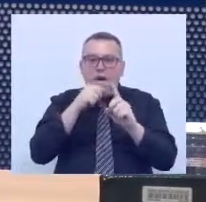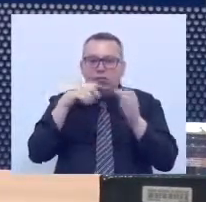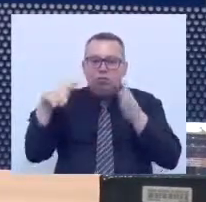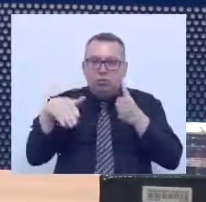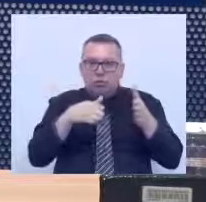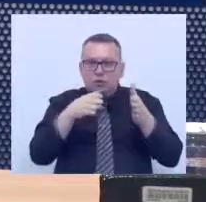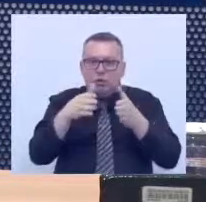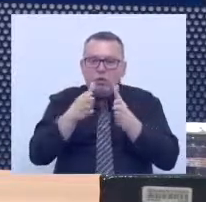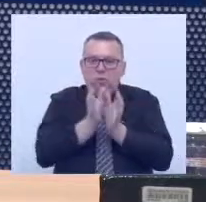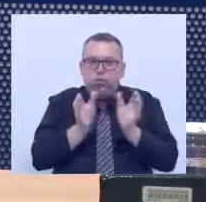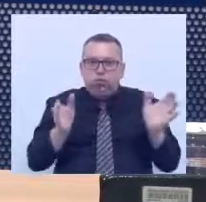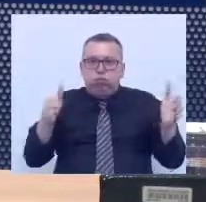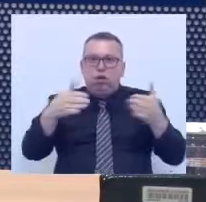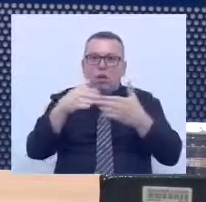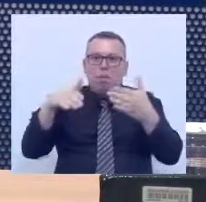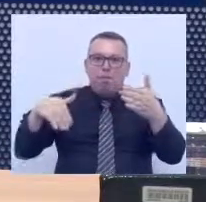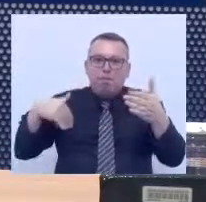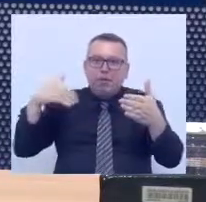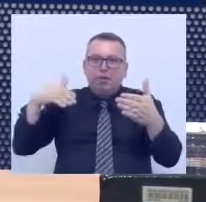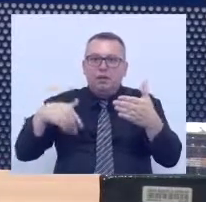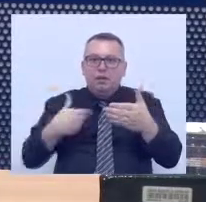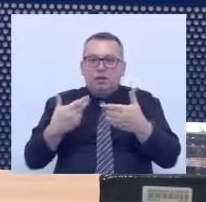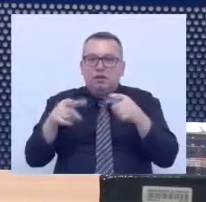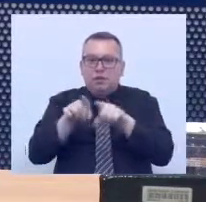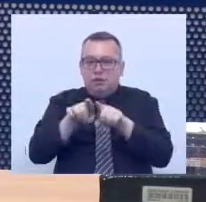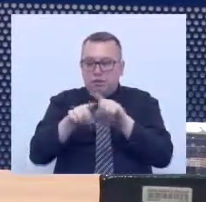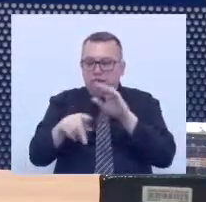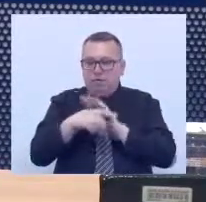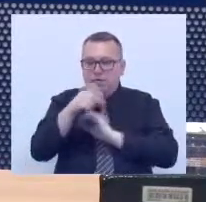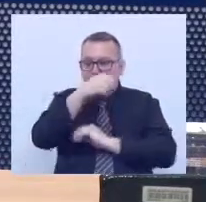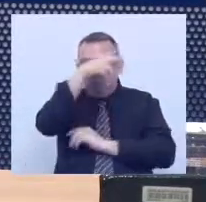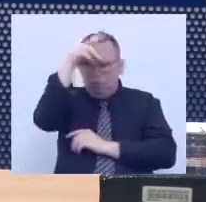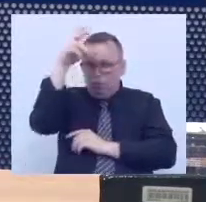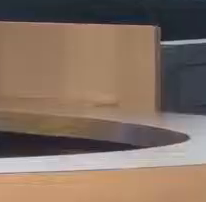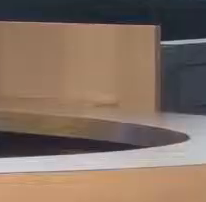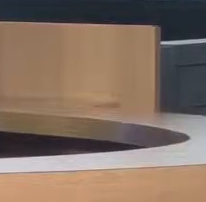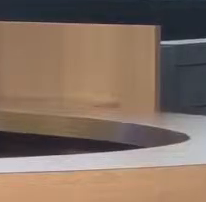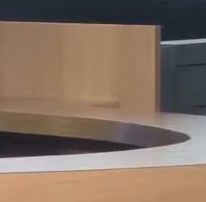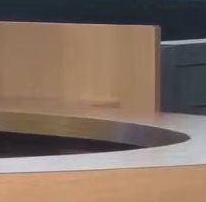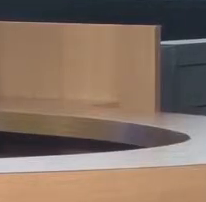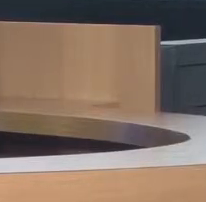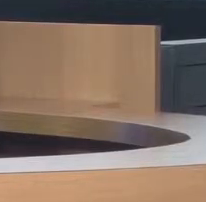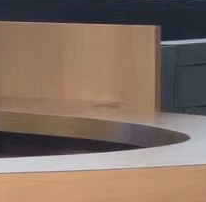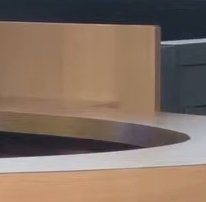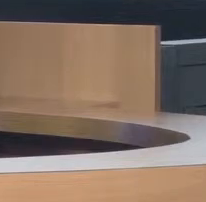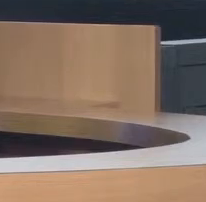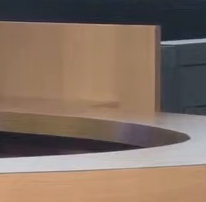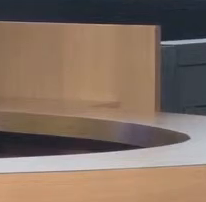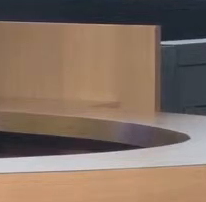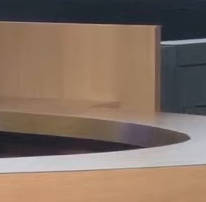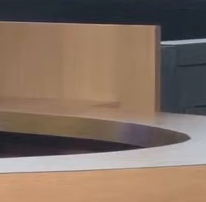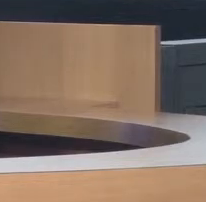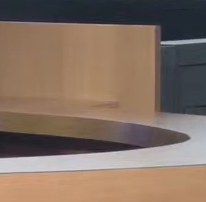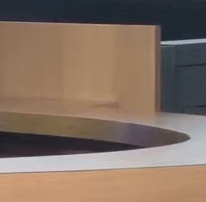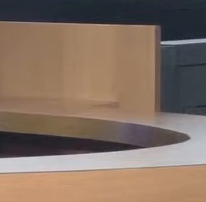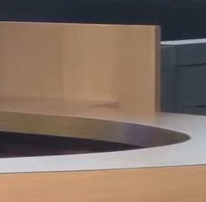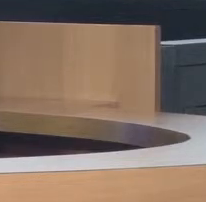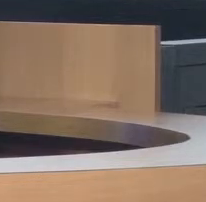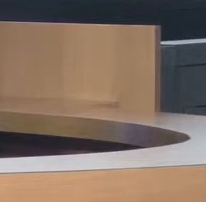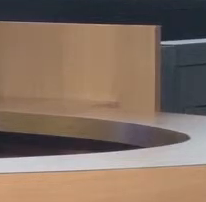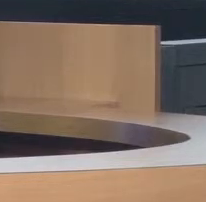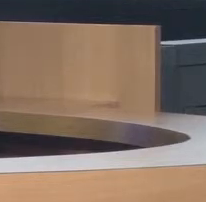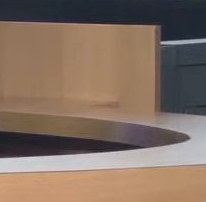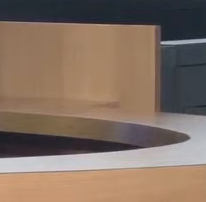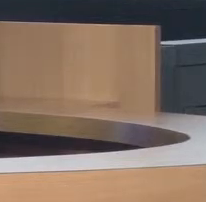piscinões e a limpeza pública e os resíduos sólidos. Ainda estão previstas mais 4 audiências